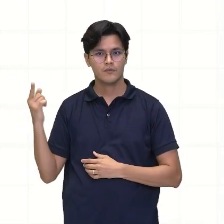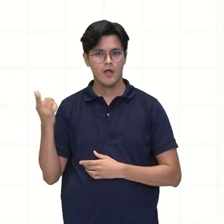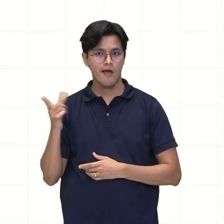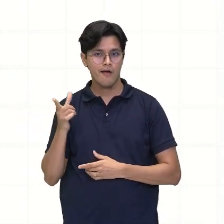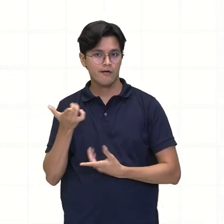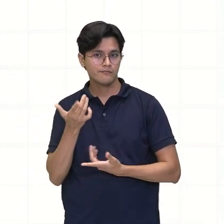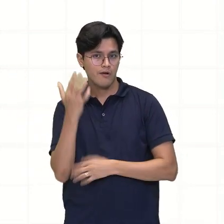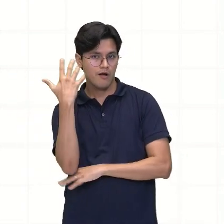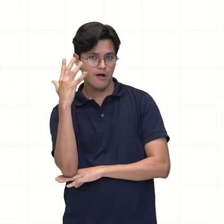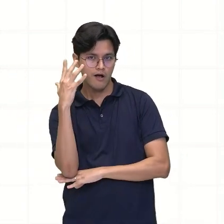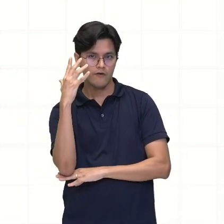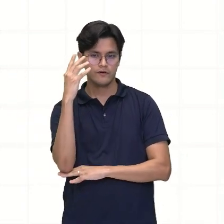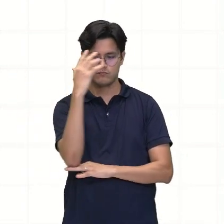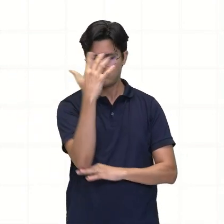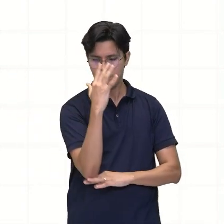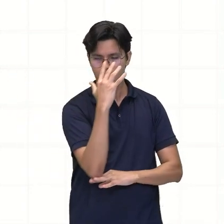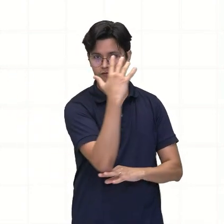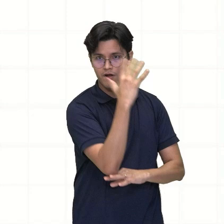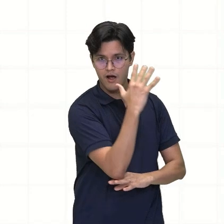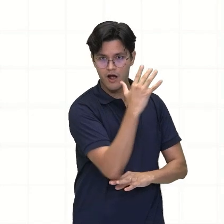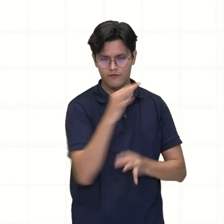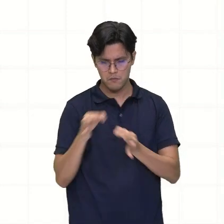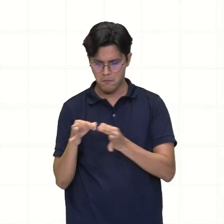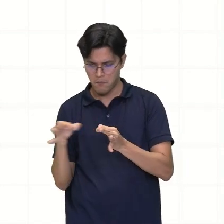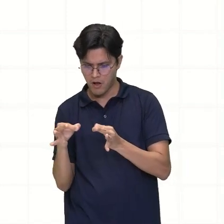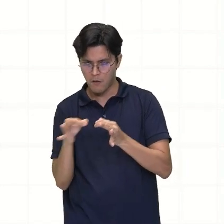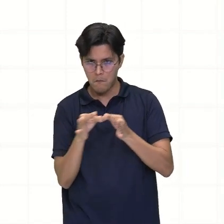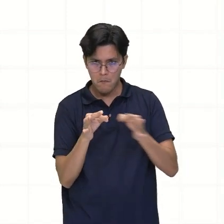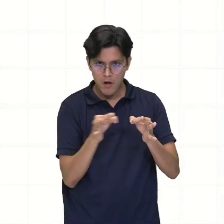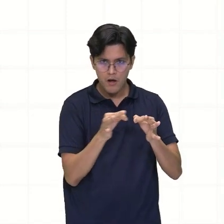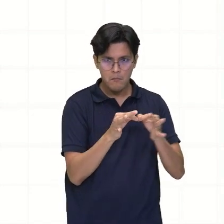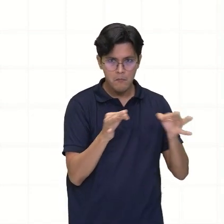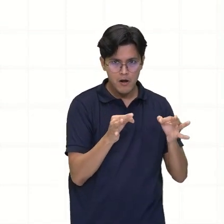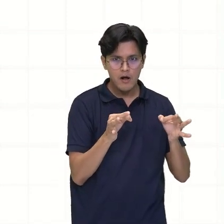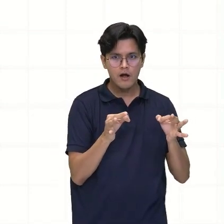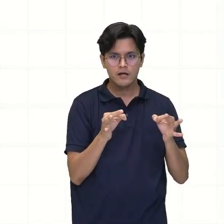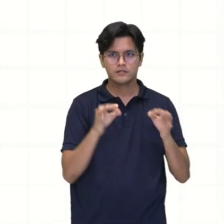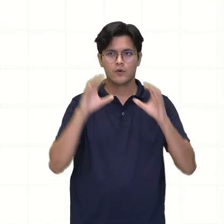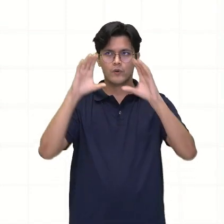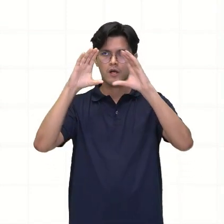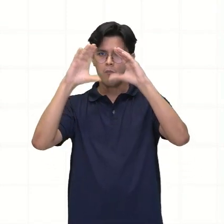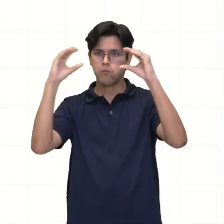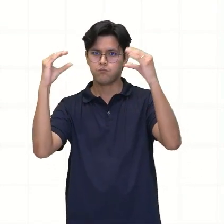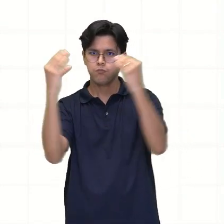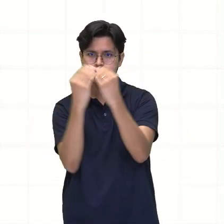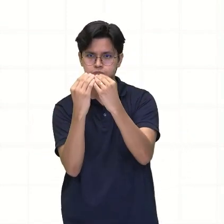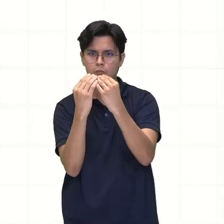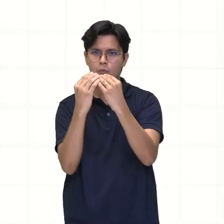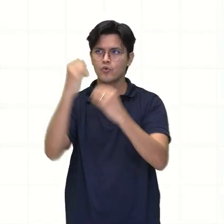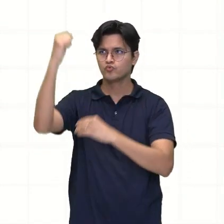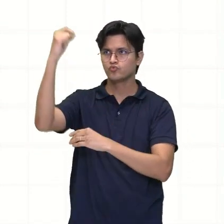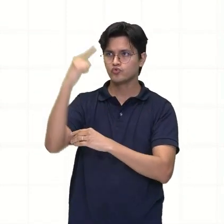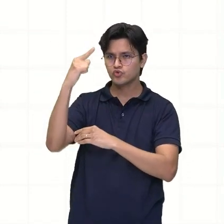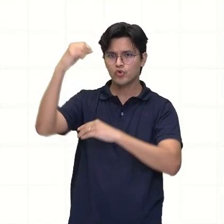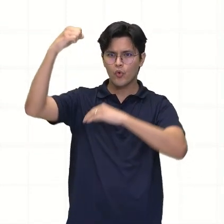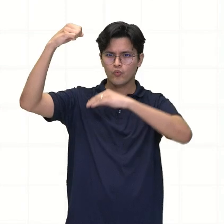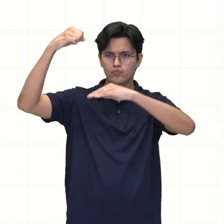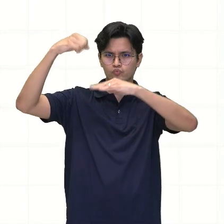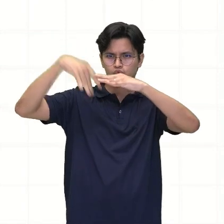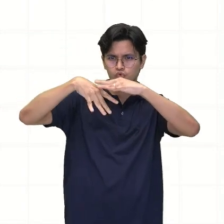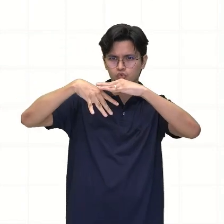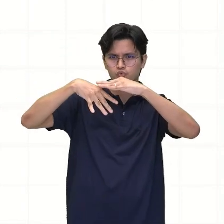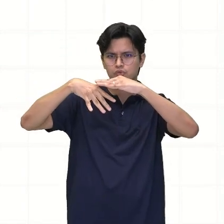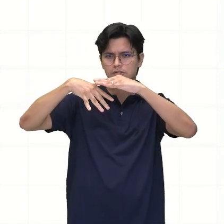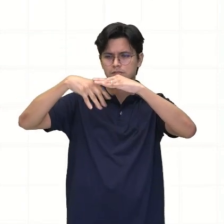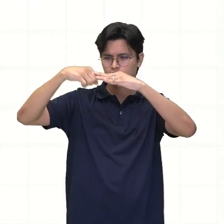gente percebe entre uma e outra, ela acaba dificultando a entrada da luz solar, gente, no interior